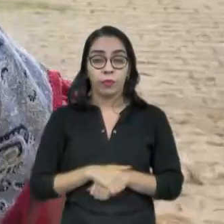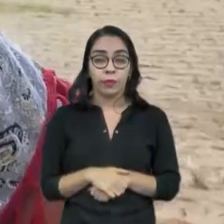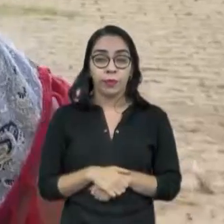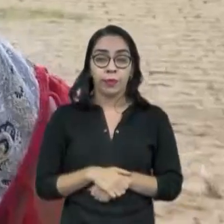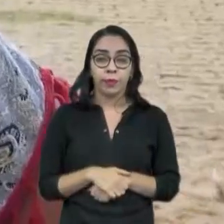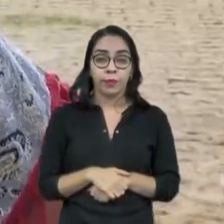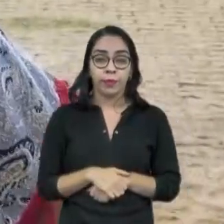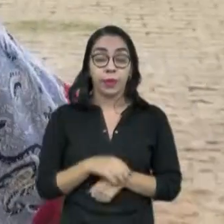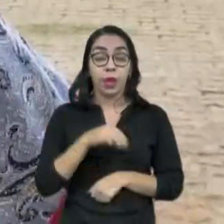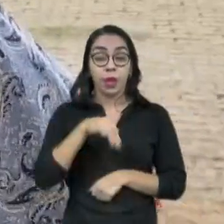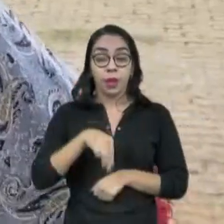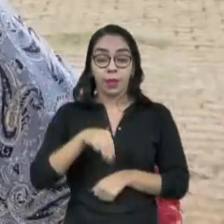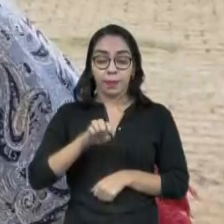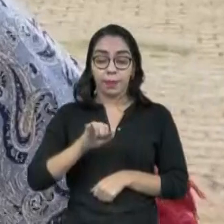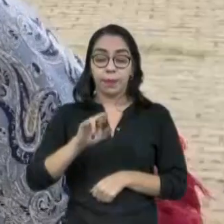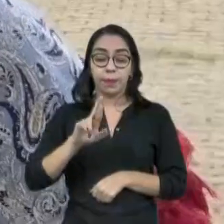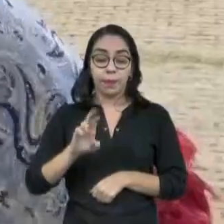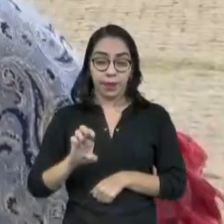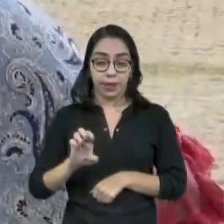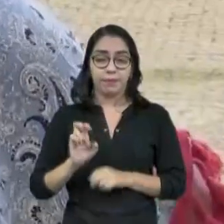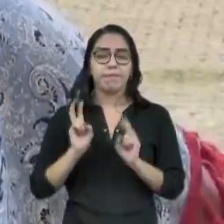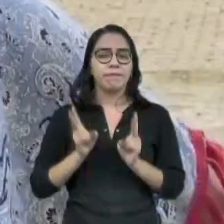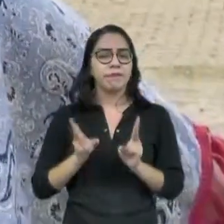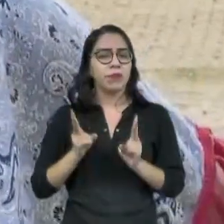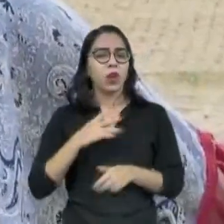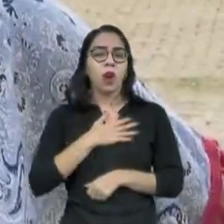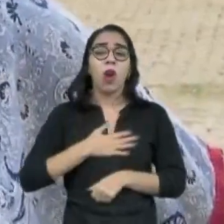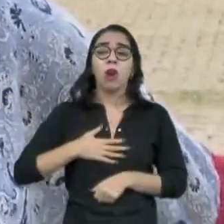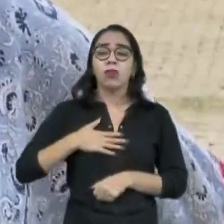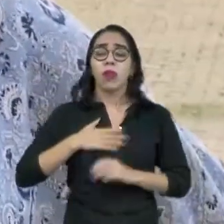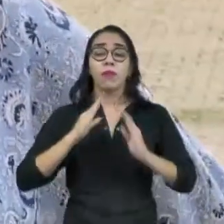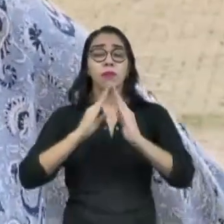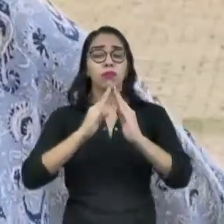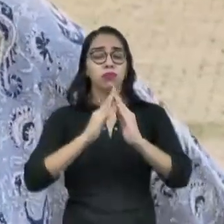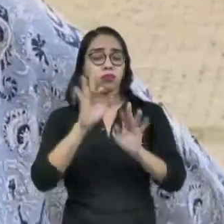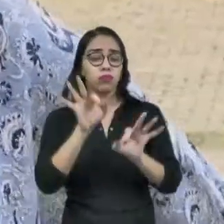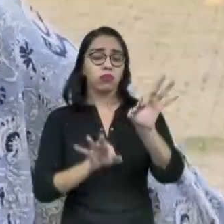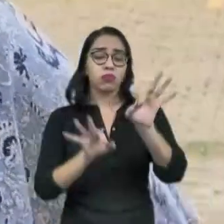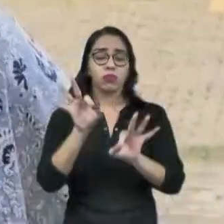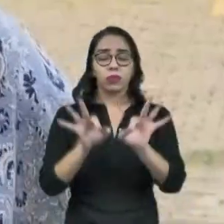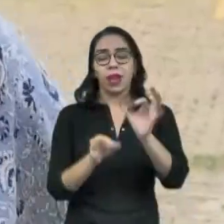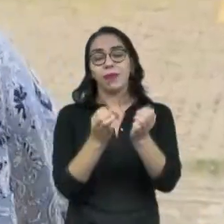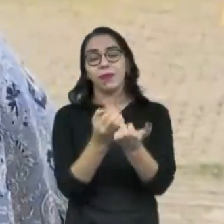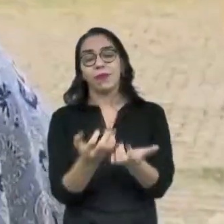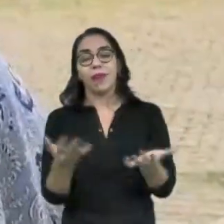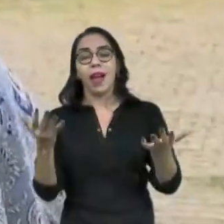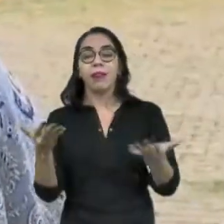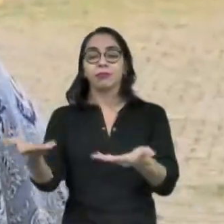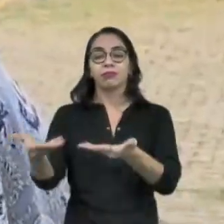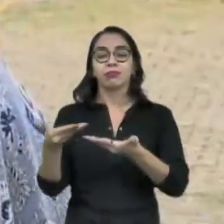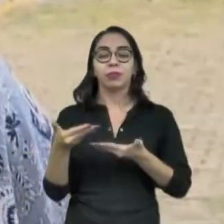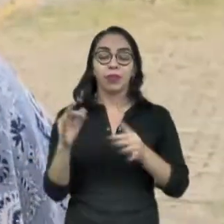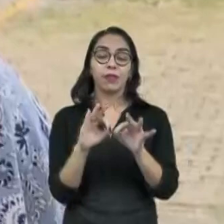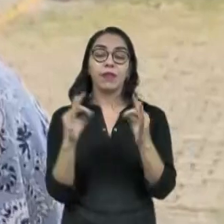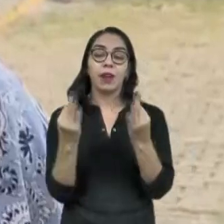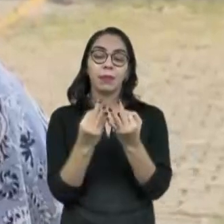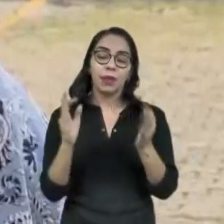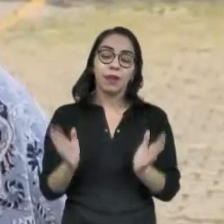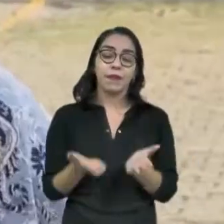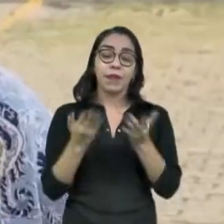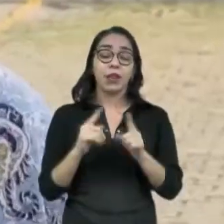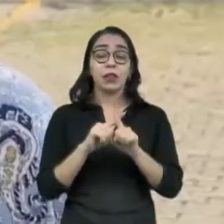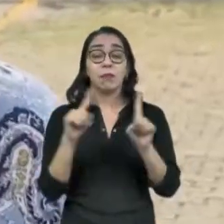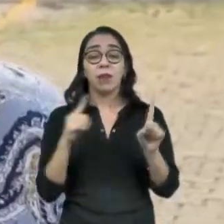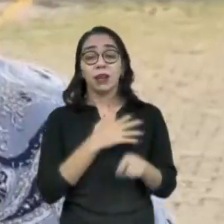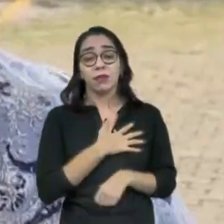Mary sempre se preocupou e gostava de organizar a casa para receber a família nas confraternizações de fim de ano mas desde a